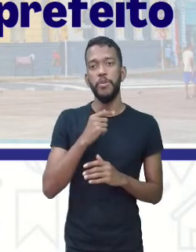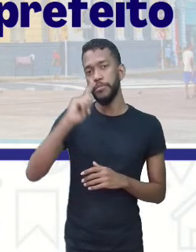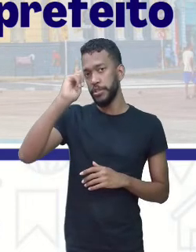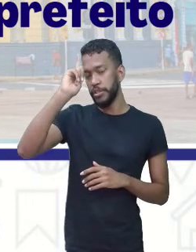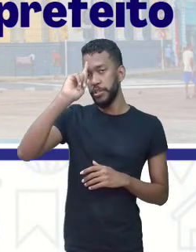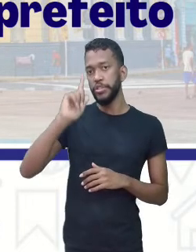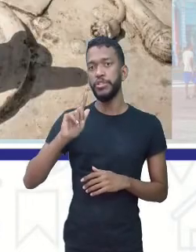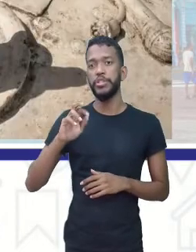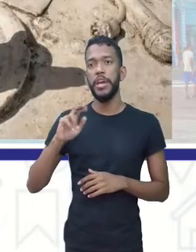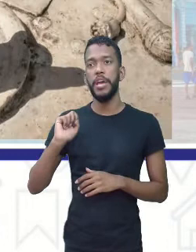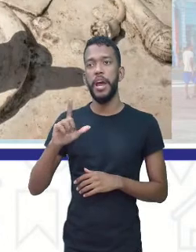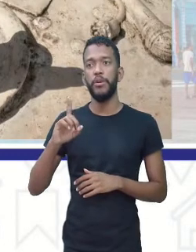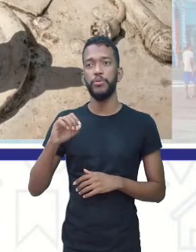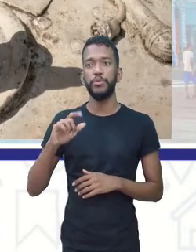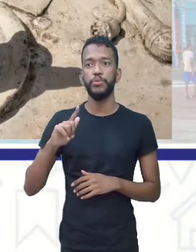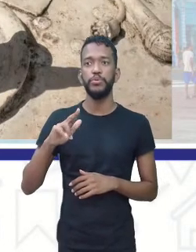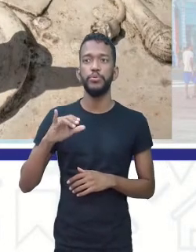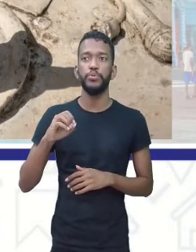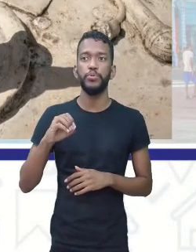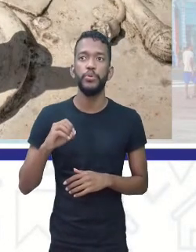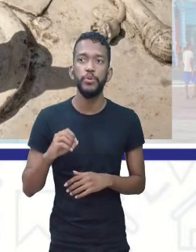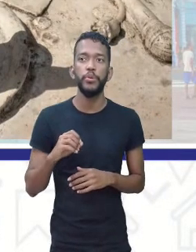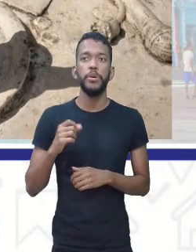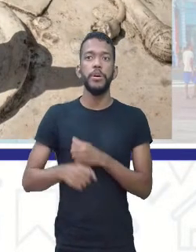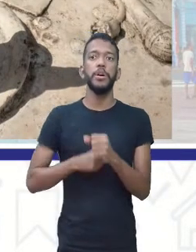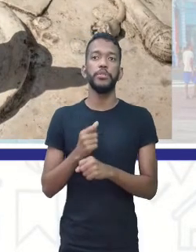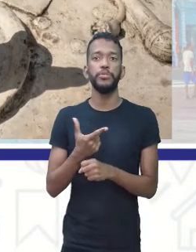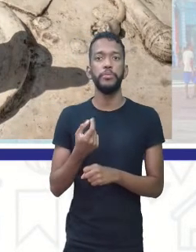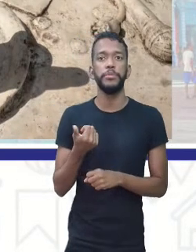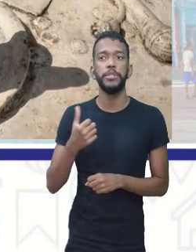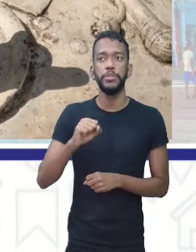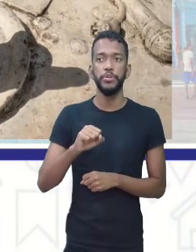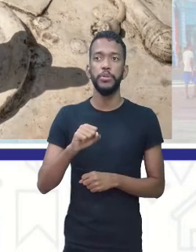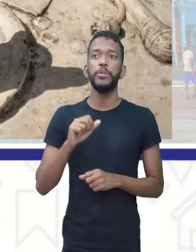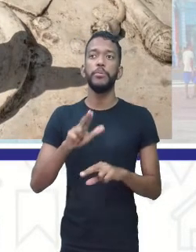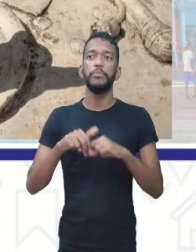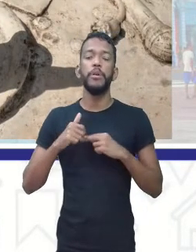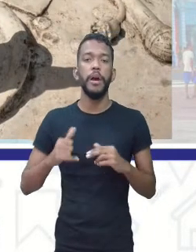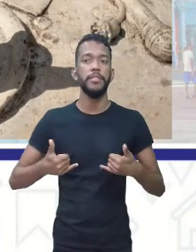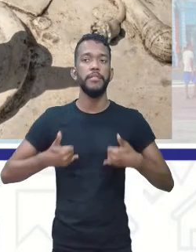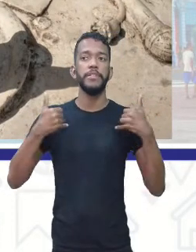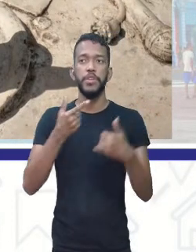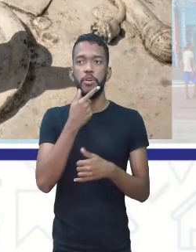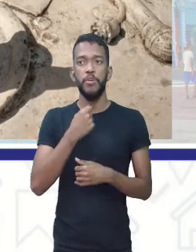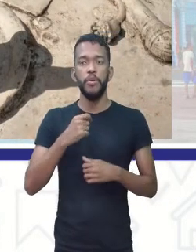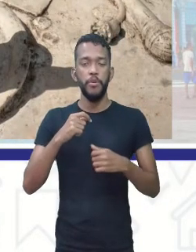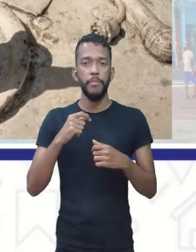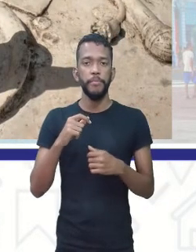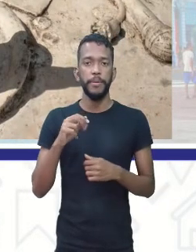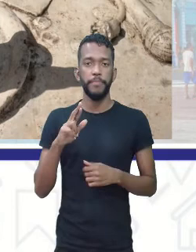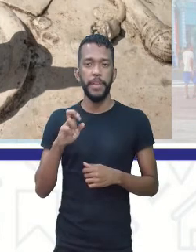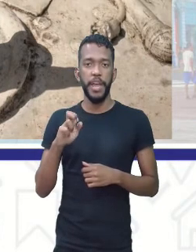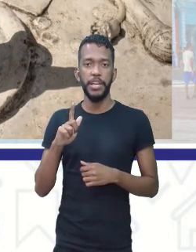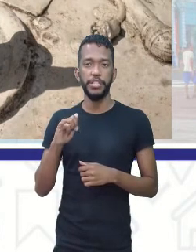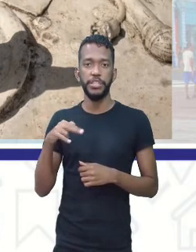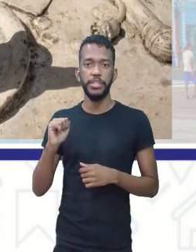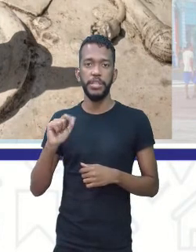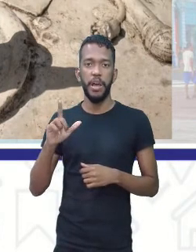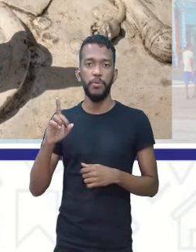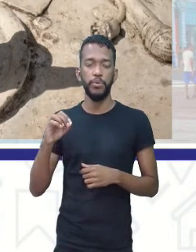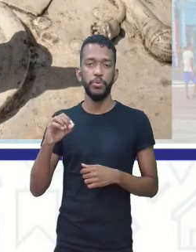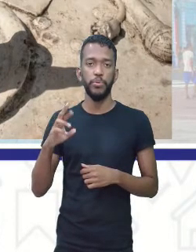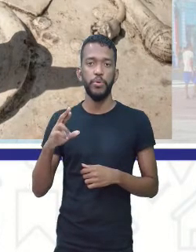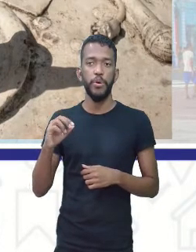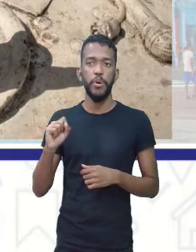né, em 2018. E foi escolhida essa data em homenagem ao aniversário do cantor Reginaldo Rossi, já falecido,